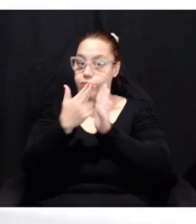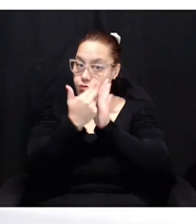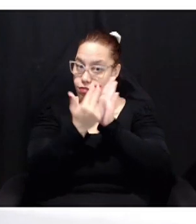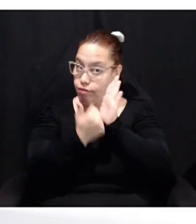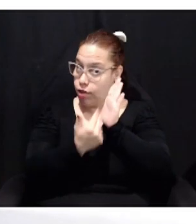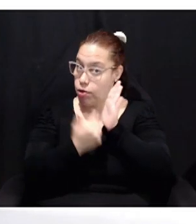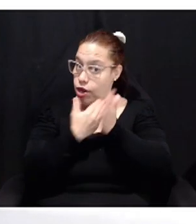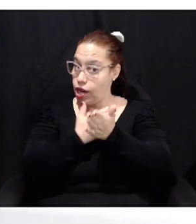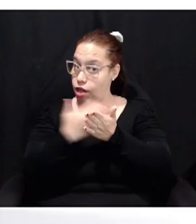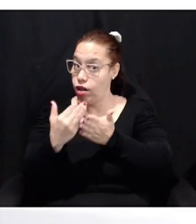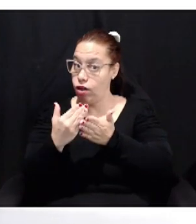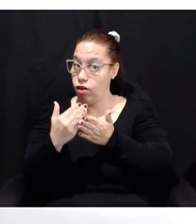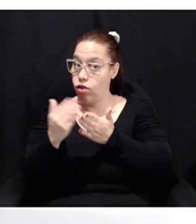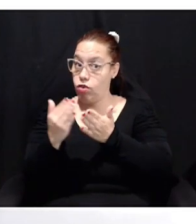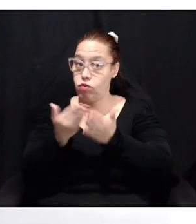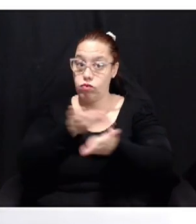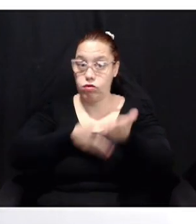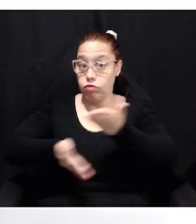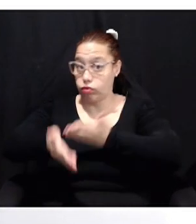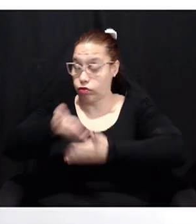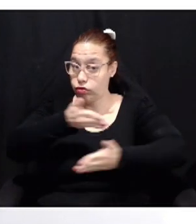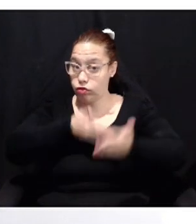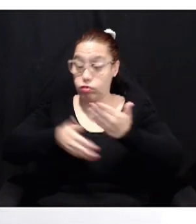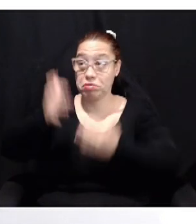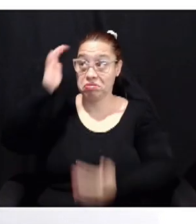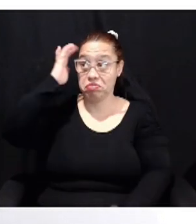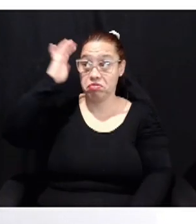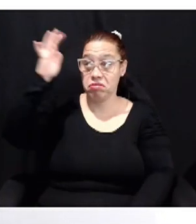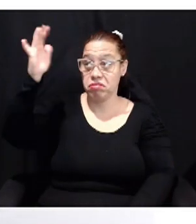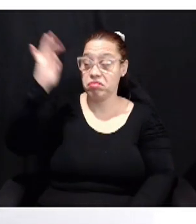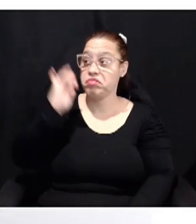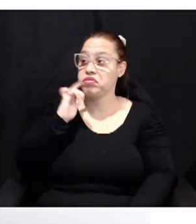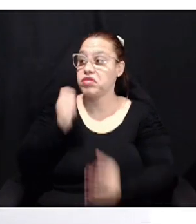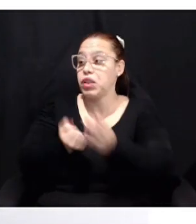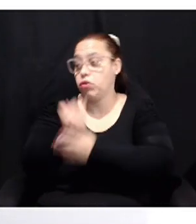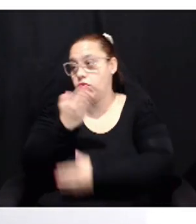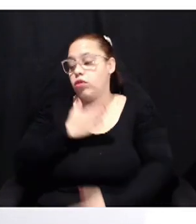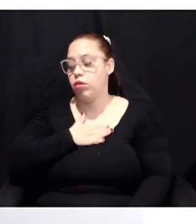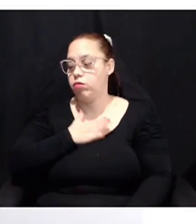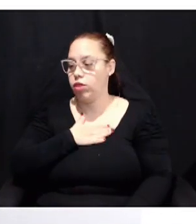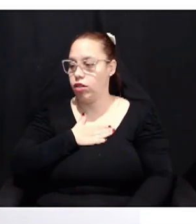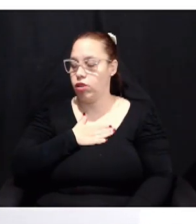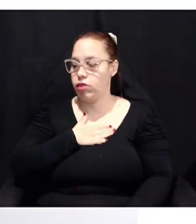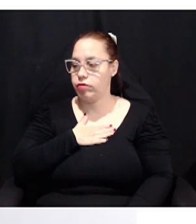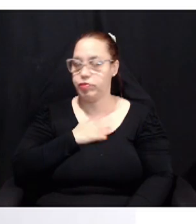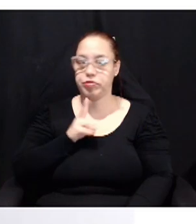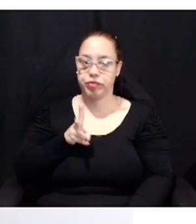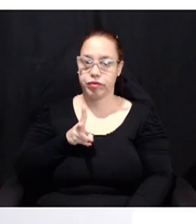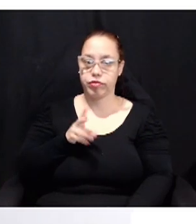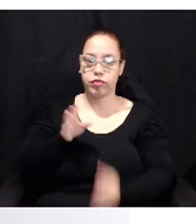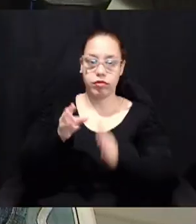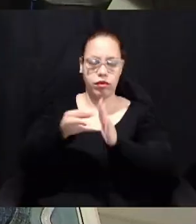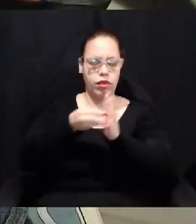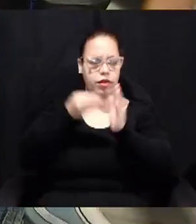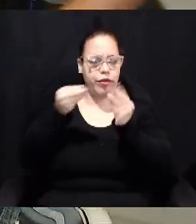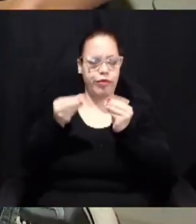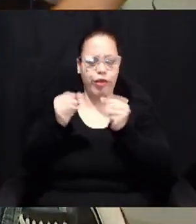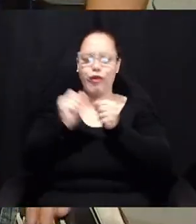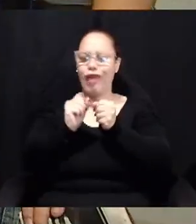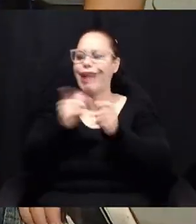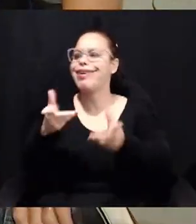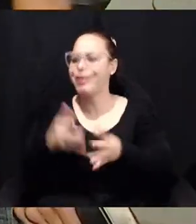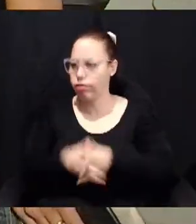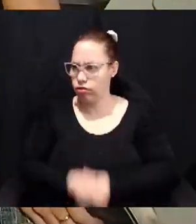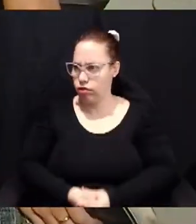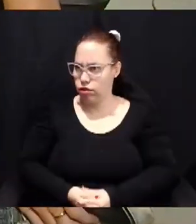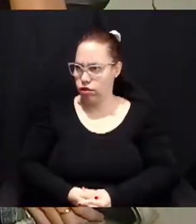livro colaborativo. A ideia inicial foi minha. Eu sempre quis que alguém pegasse, mano, faz aí, eu tenho outras coisas